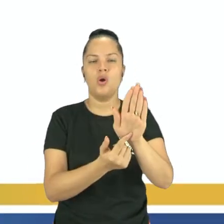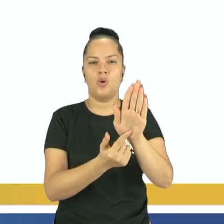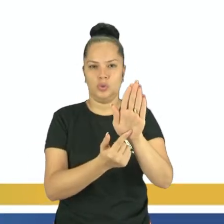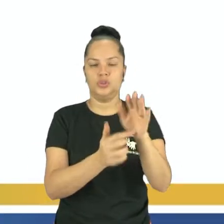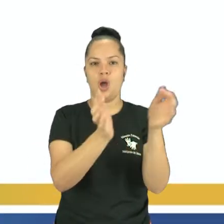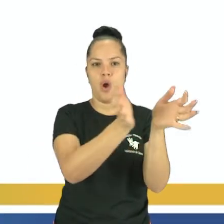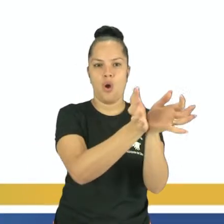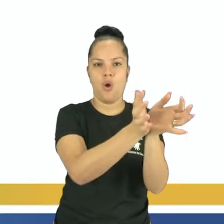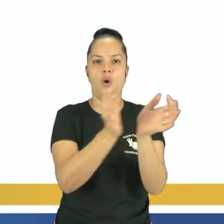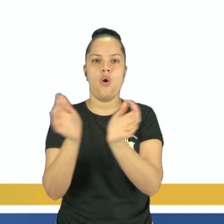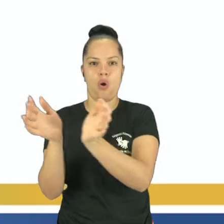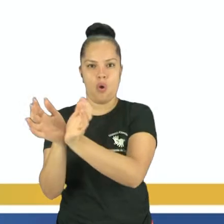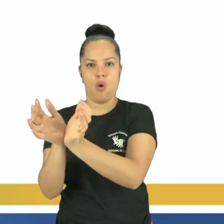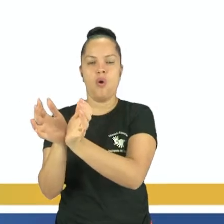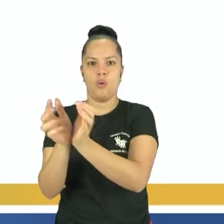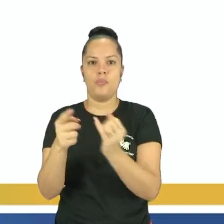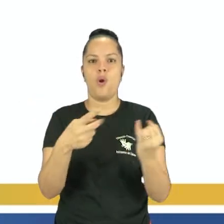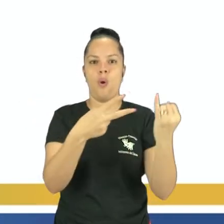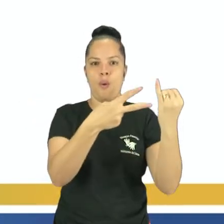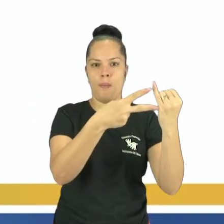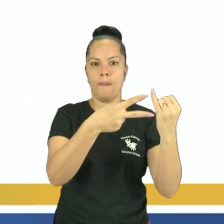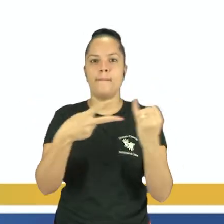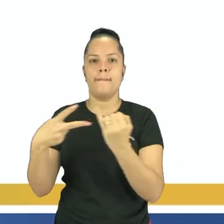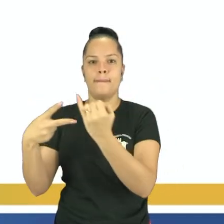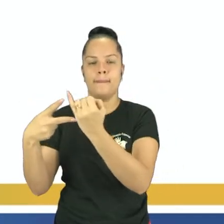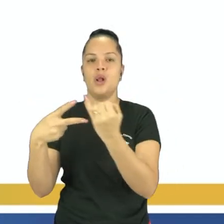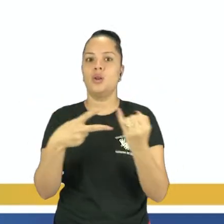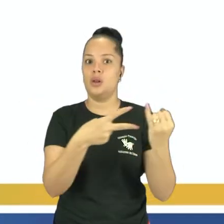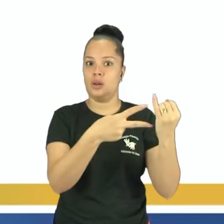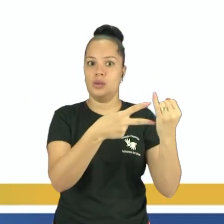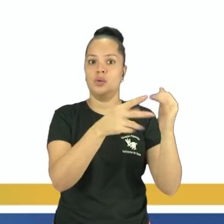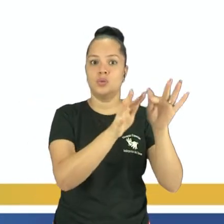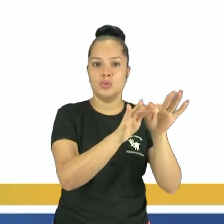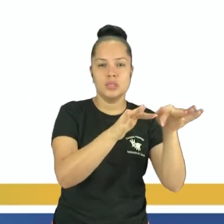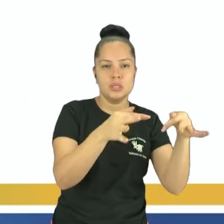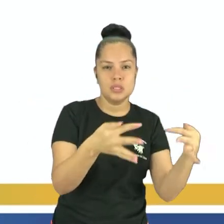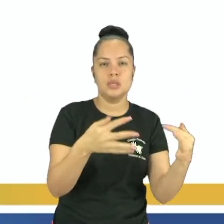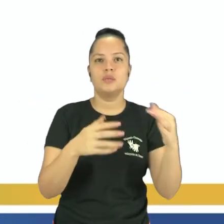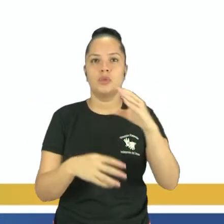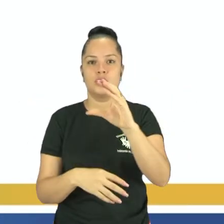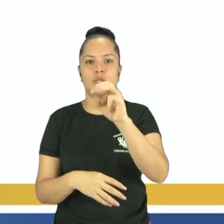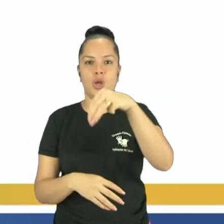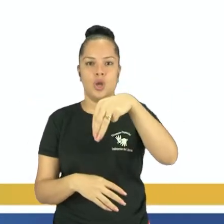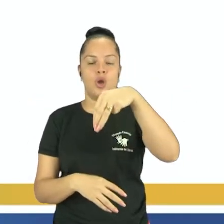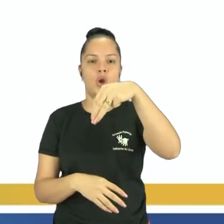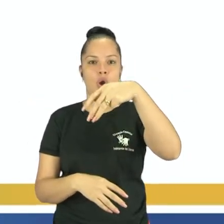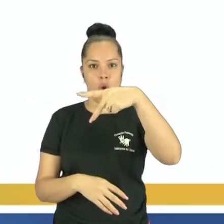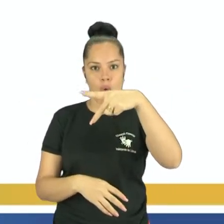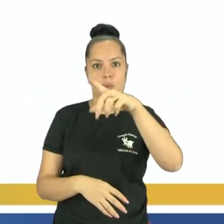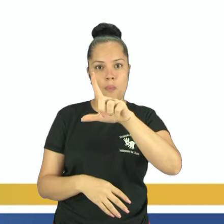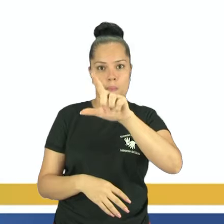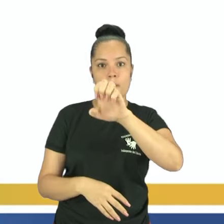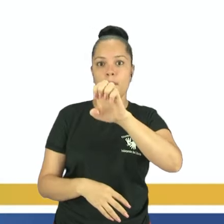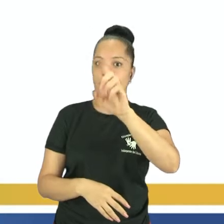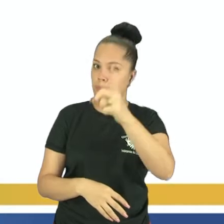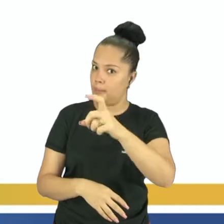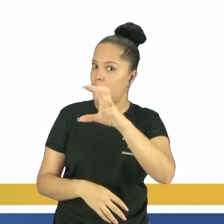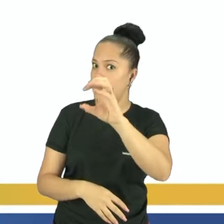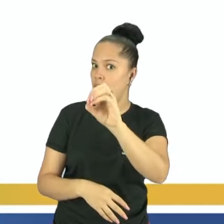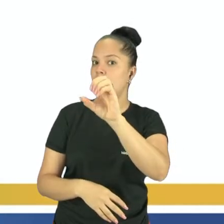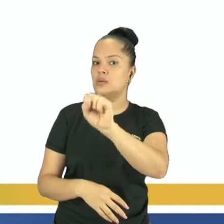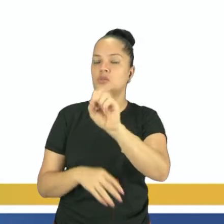que apresenta polígonos complexos, estão vendo aí? Observem que a nossa aula, né, as nossas aulas